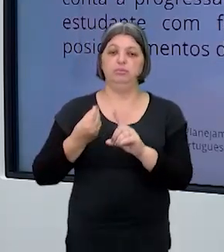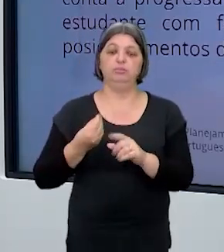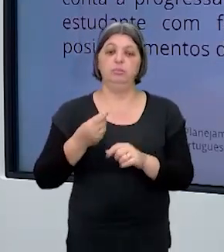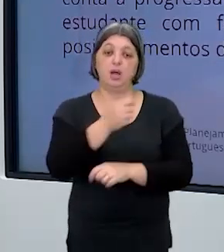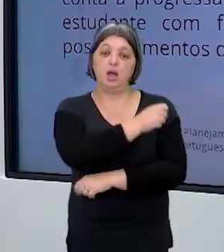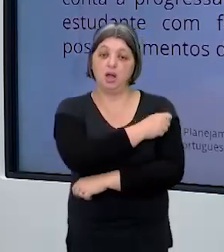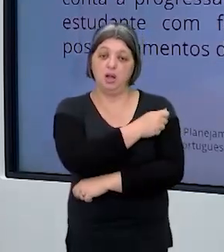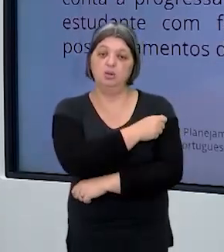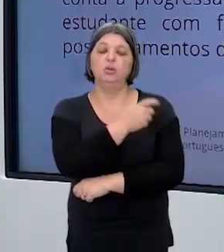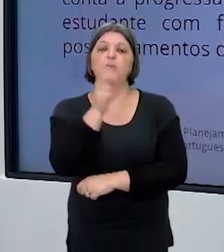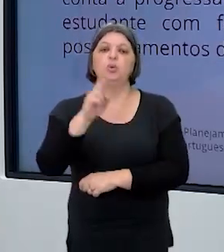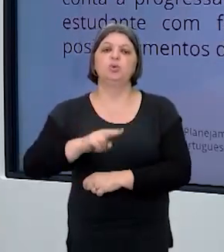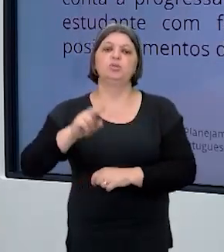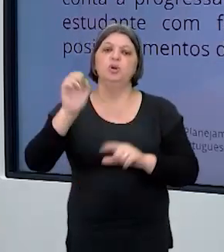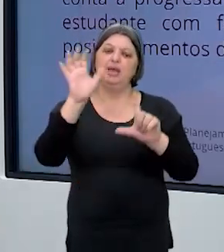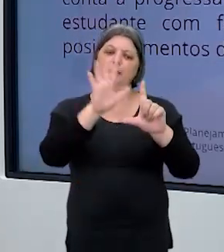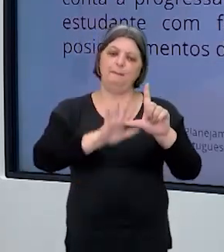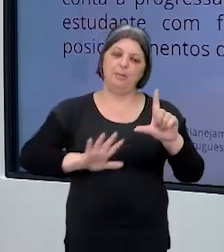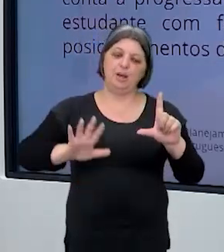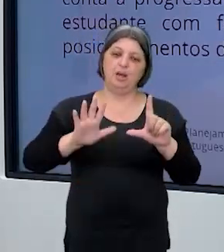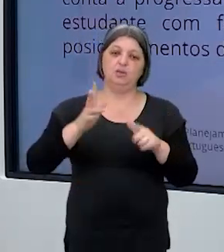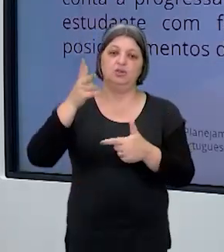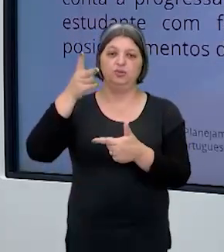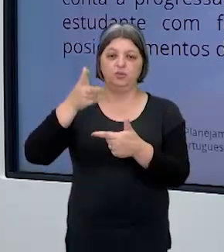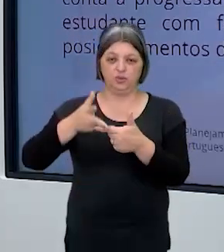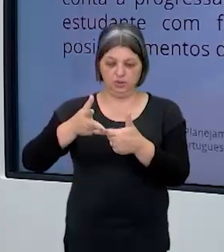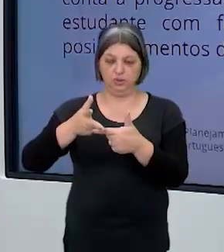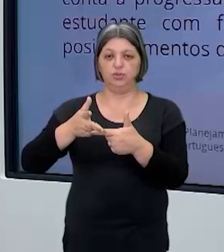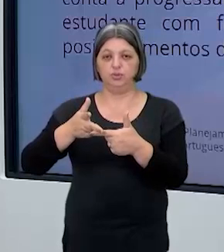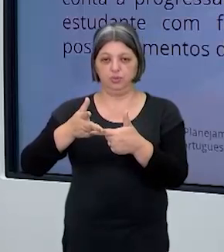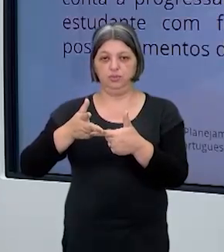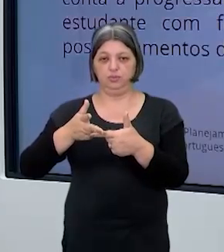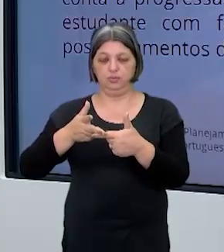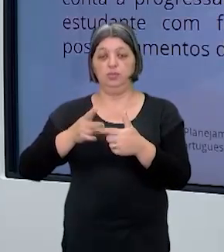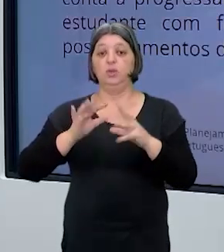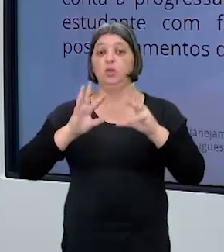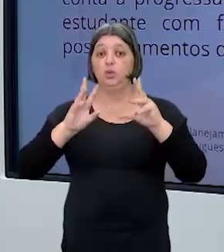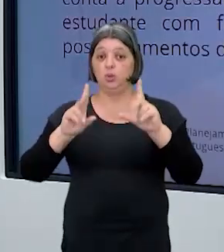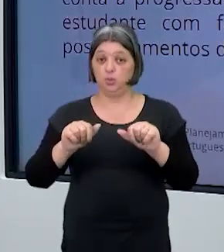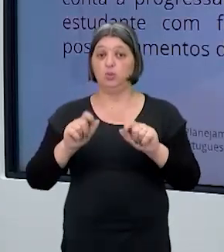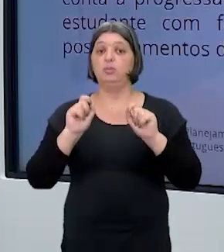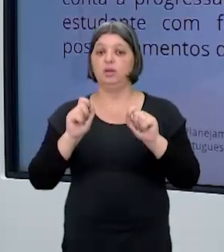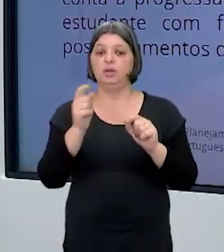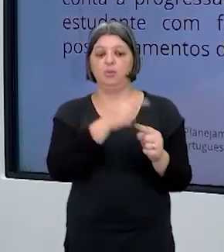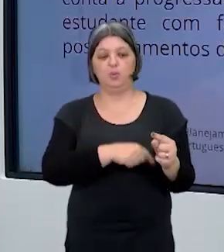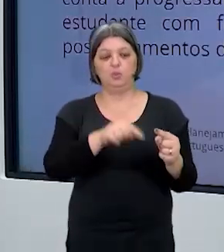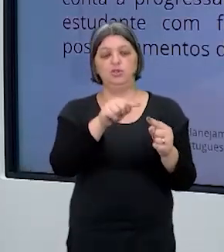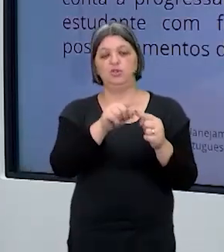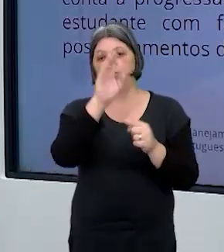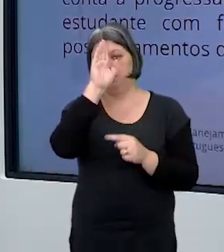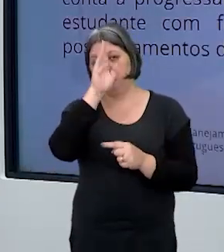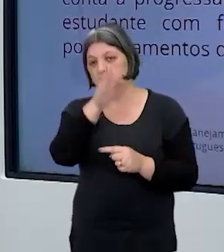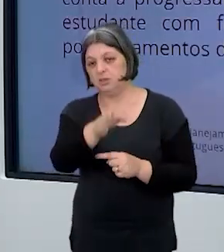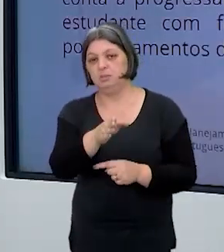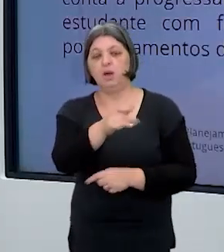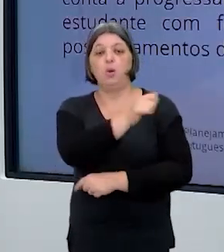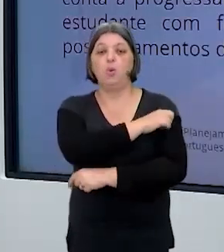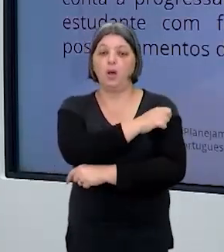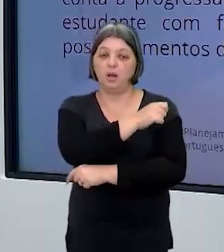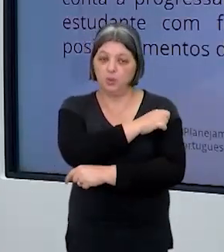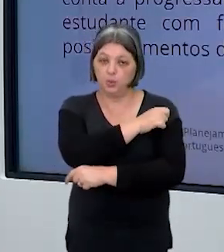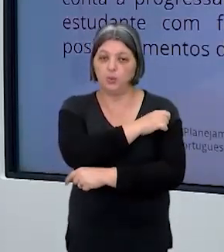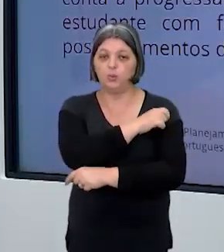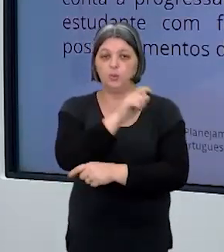de imagens, vídeos, então tudo isso para atrair o aluno, né? Ou também quem